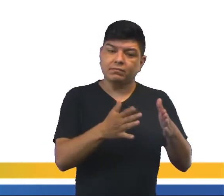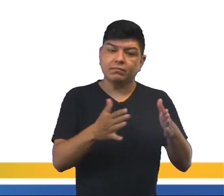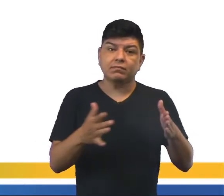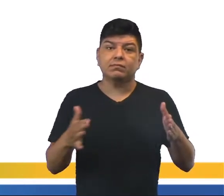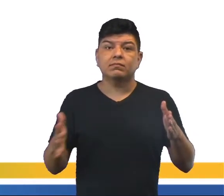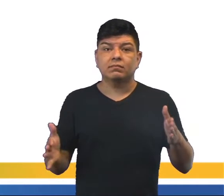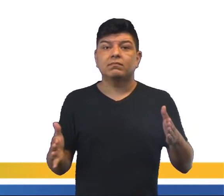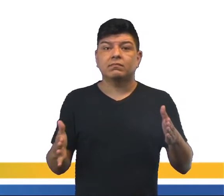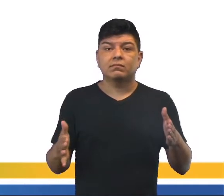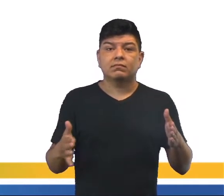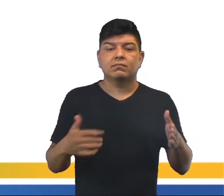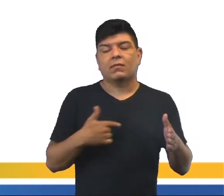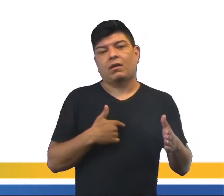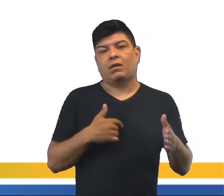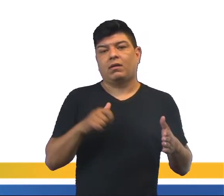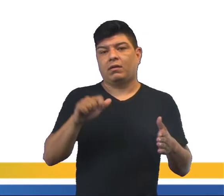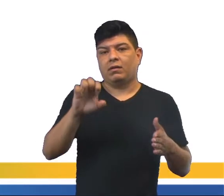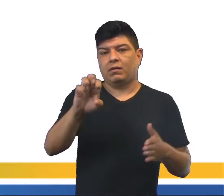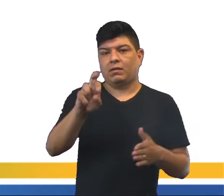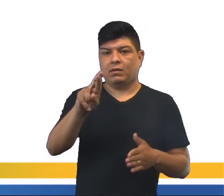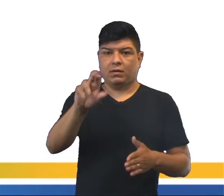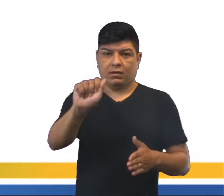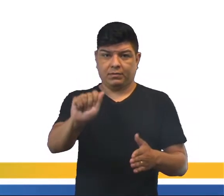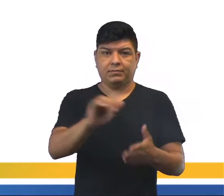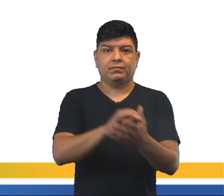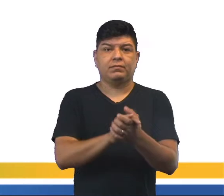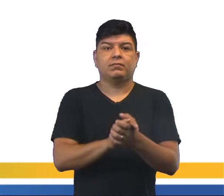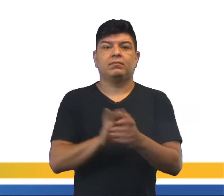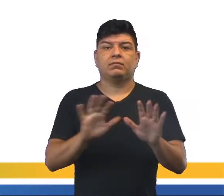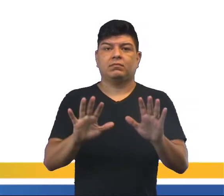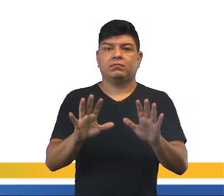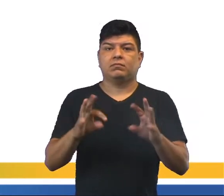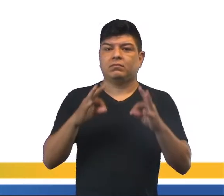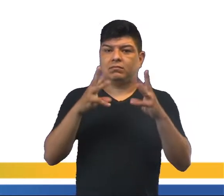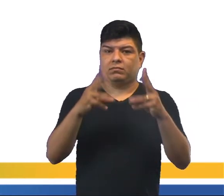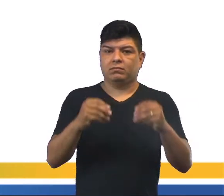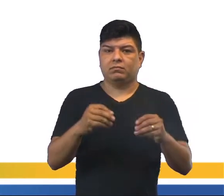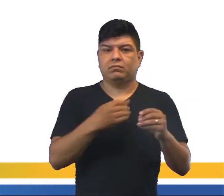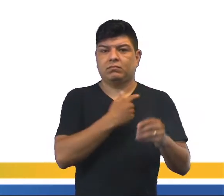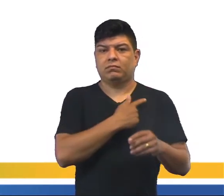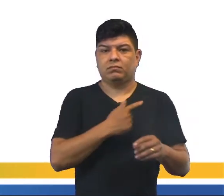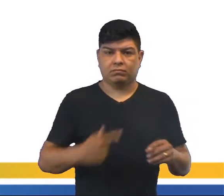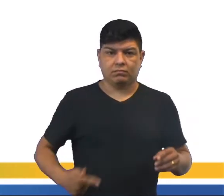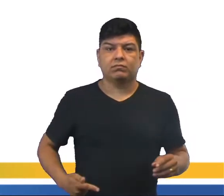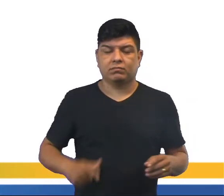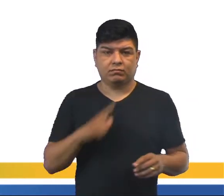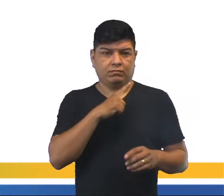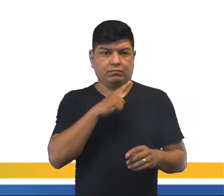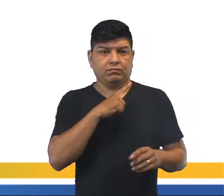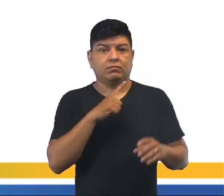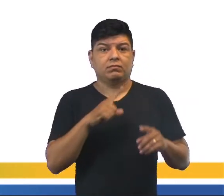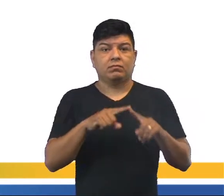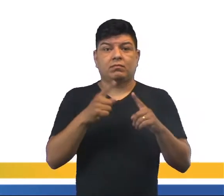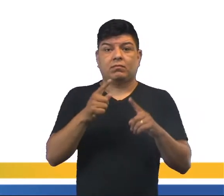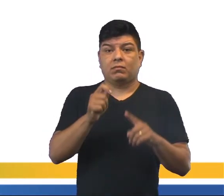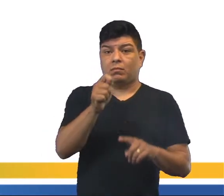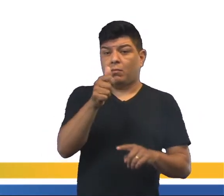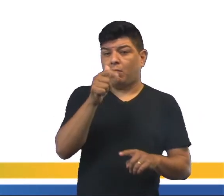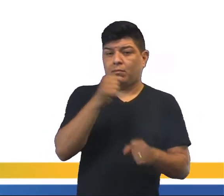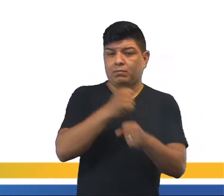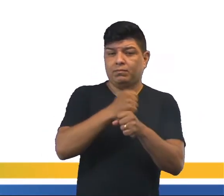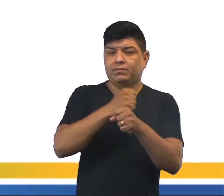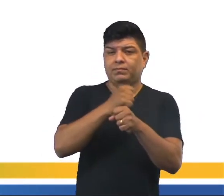intitulado Era Vargas e não correspondem à totalidade do período de governo varguista, Poucos anos depois,